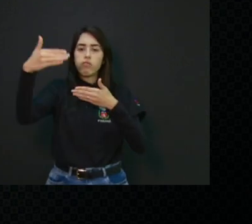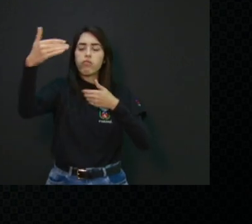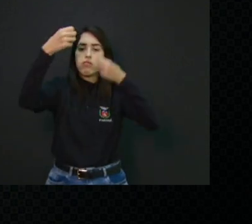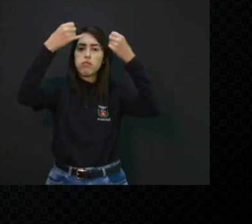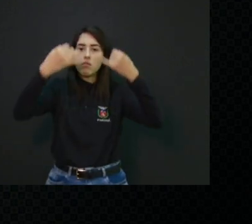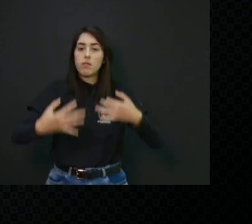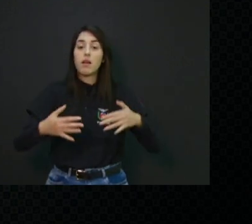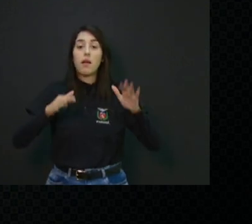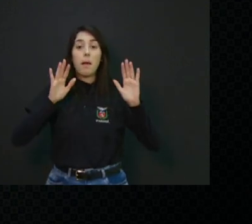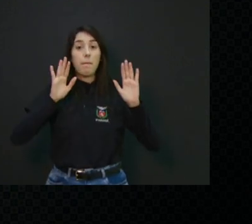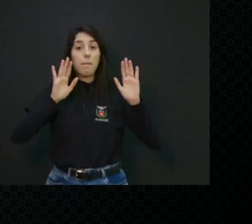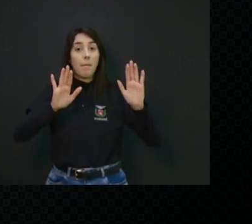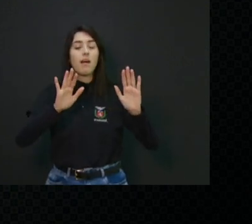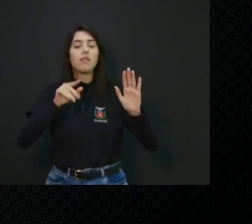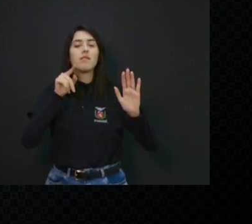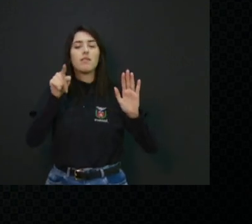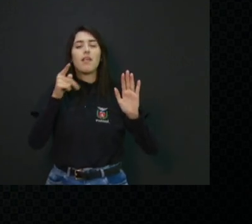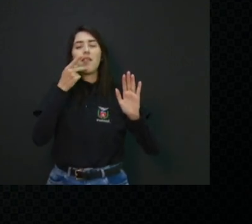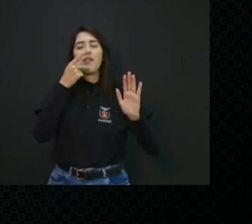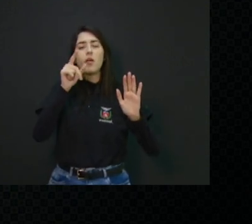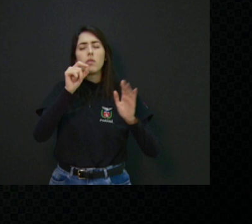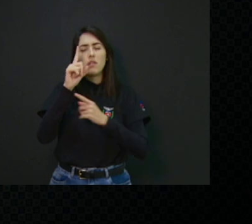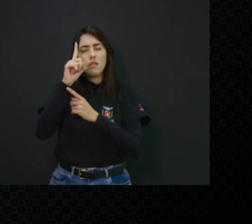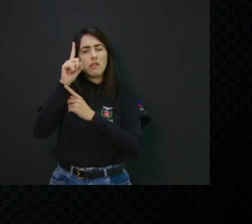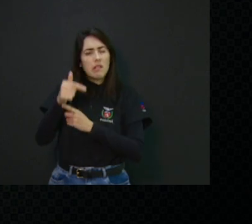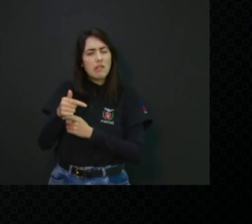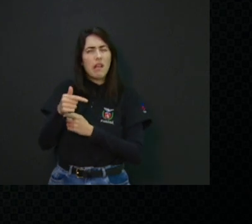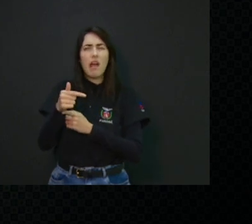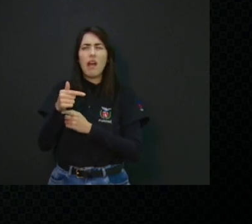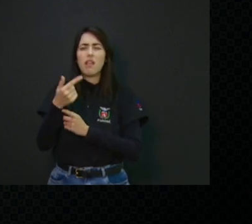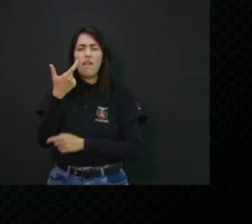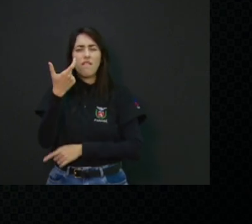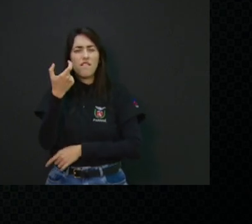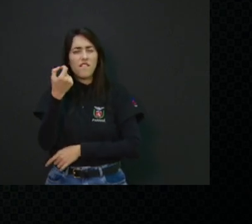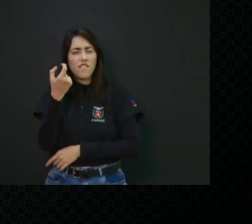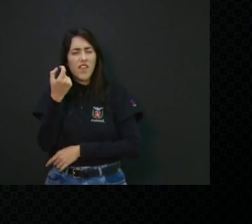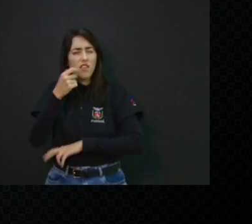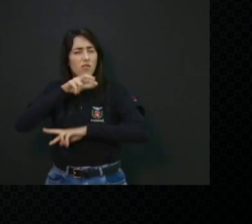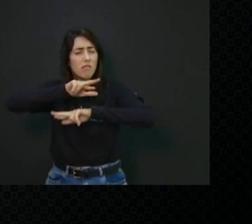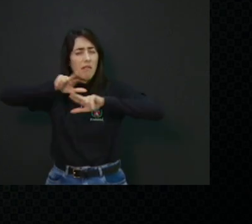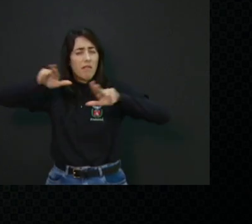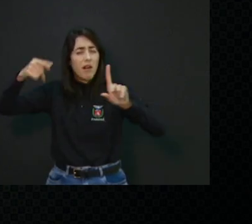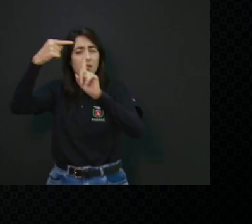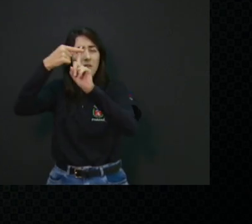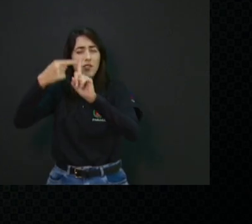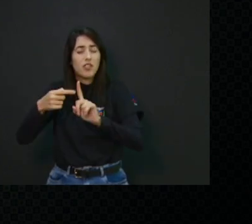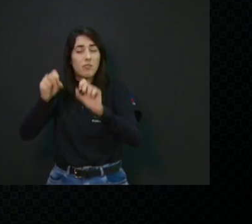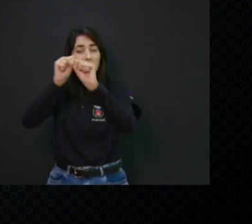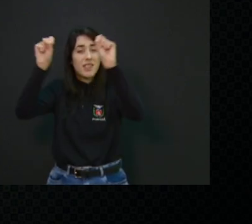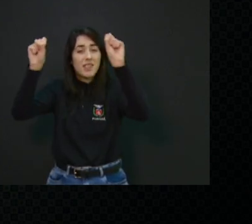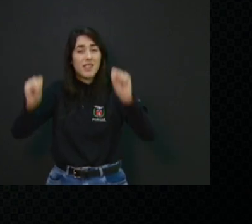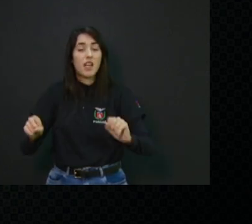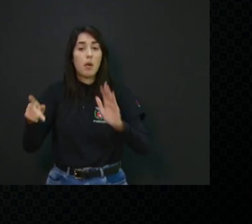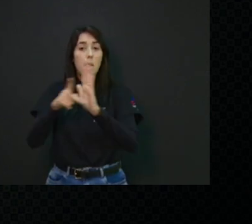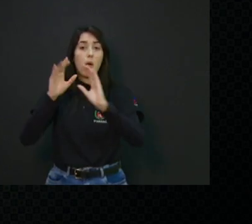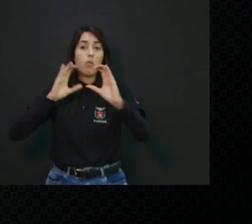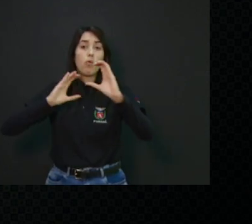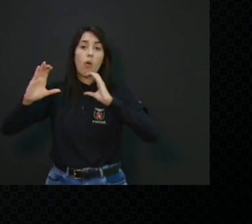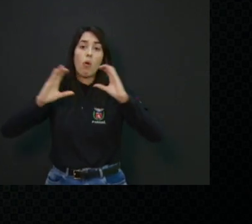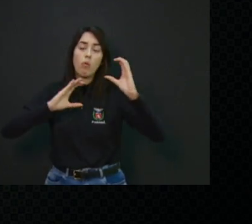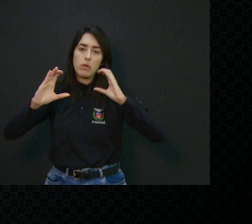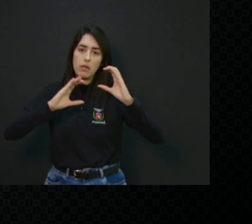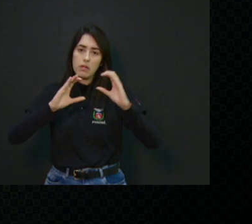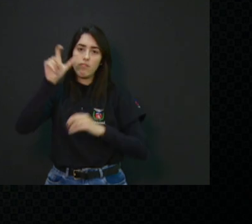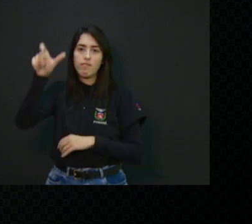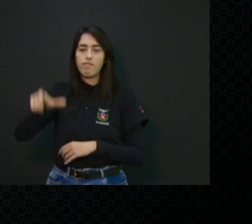gente tem mais. Você fala 17, 20, né, formas, sistemas, né, de comunicação com esse, com